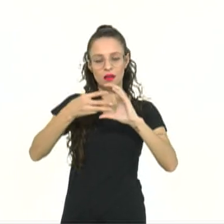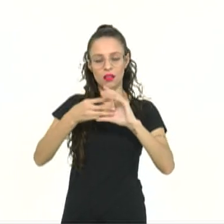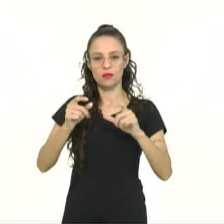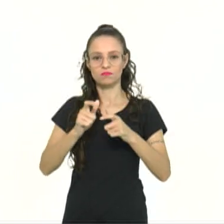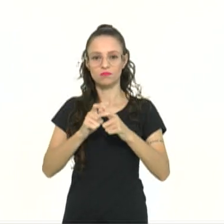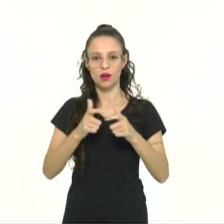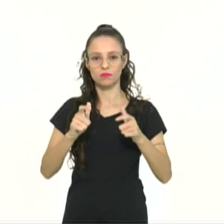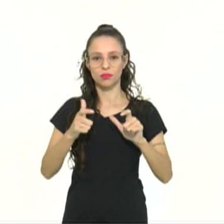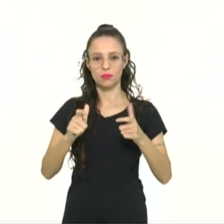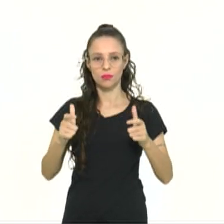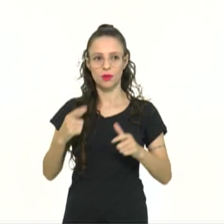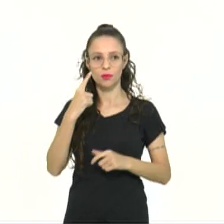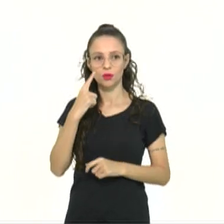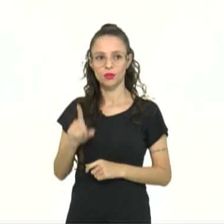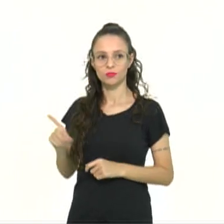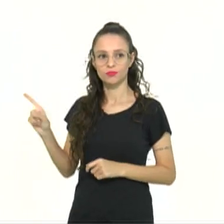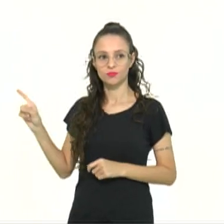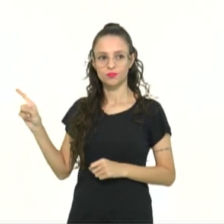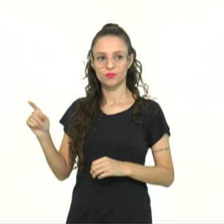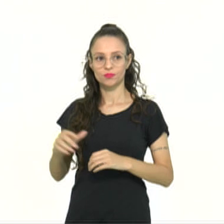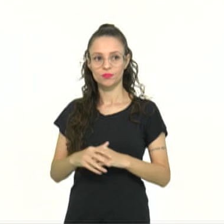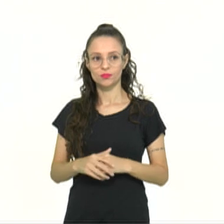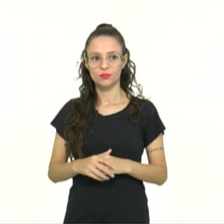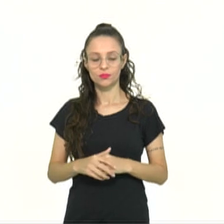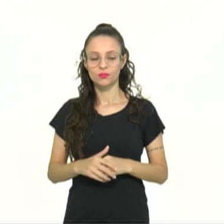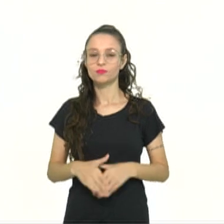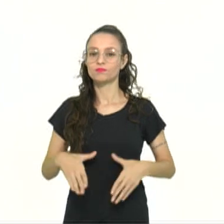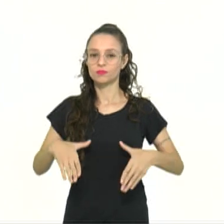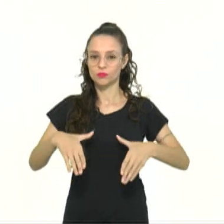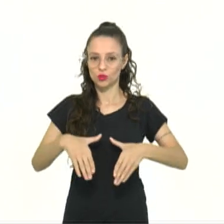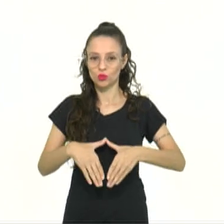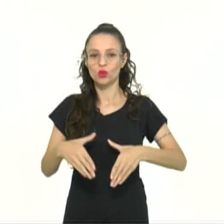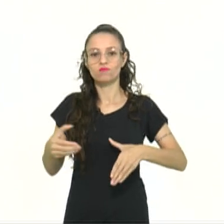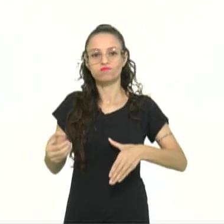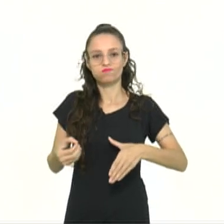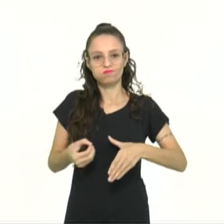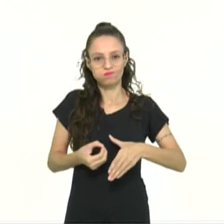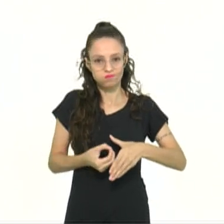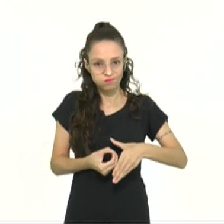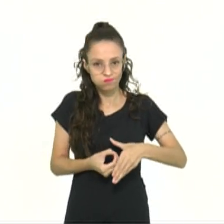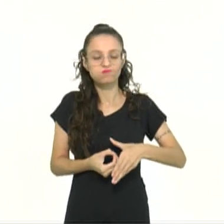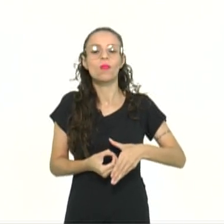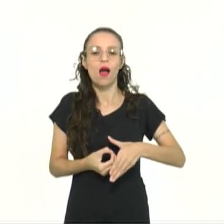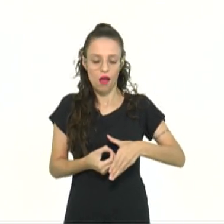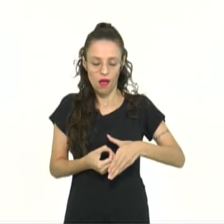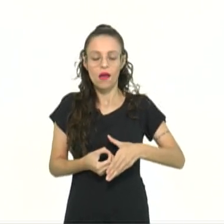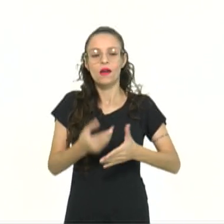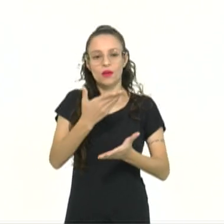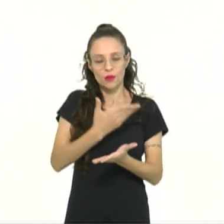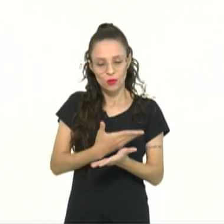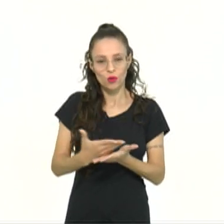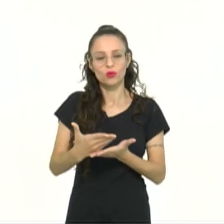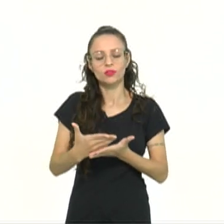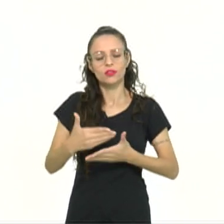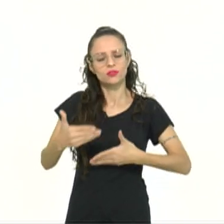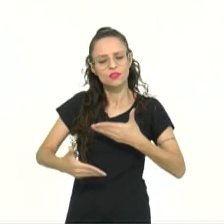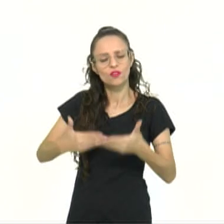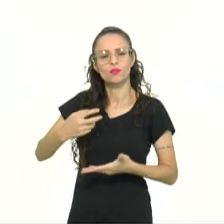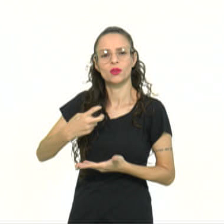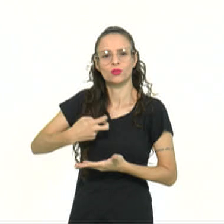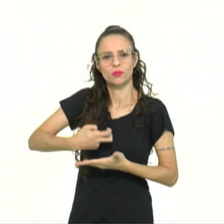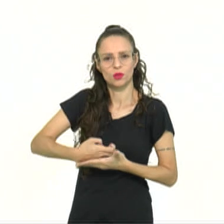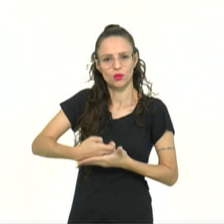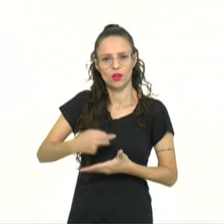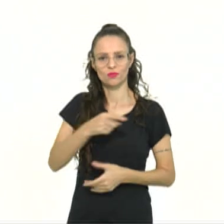aparecer a animaçãozinha dele se fixando e a partir dali começa todo o desenvolvimento embrionário que a gente já estudou em outra